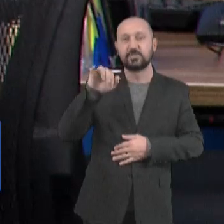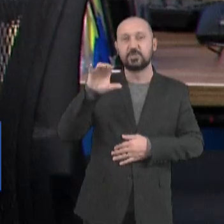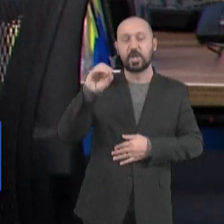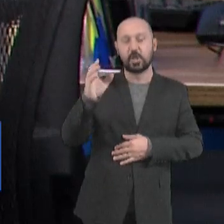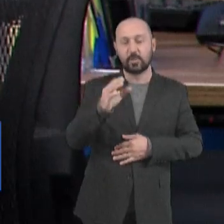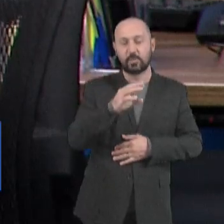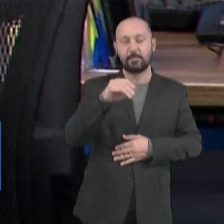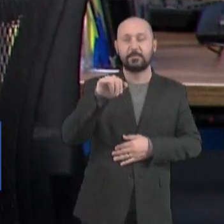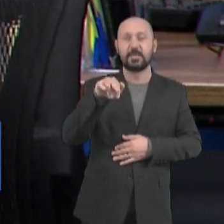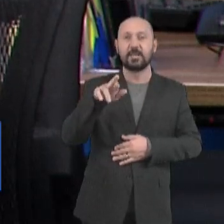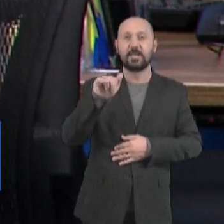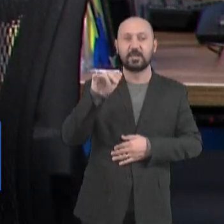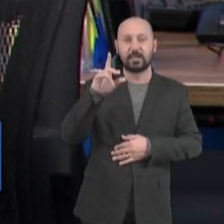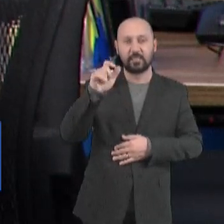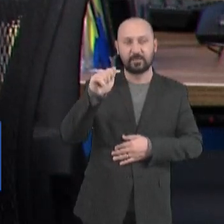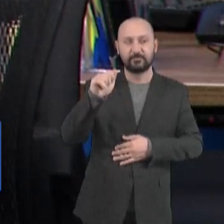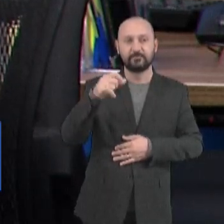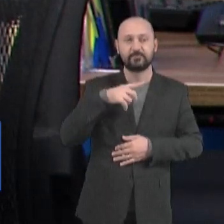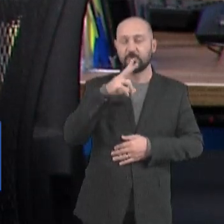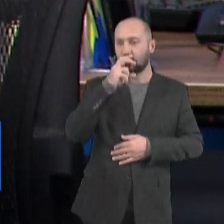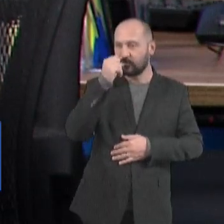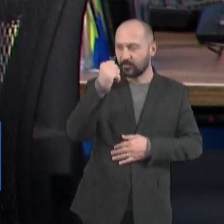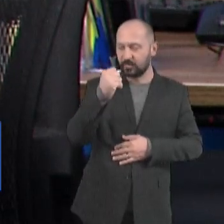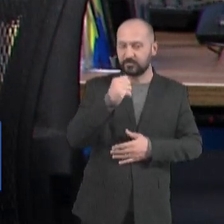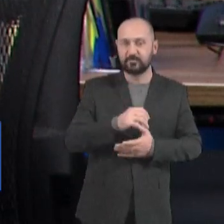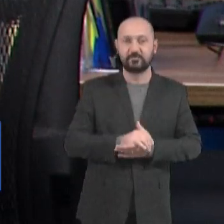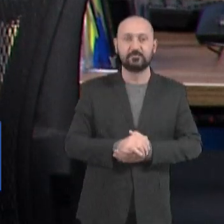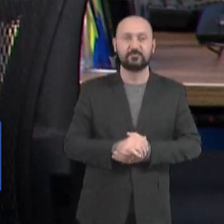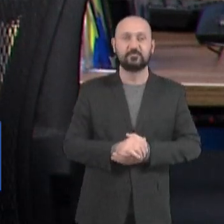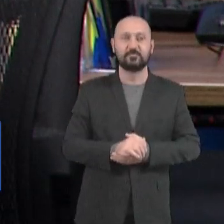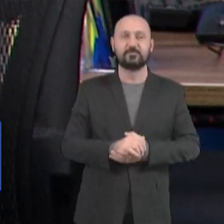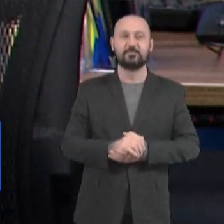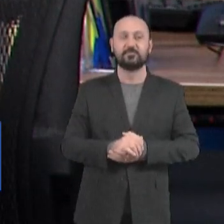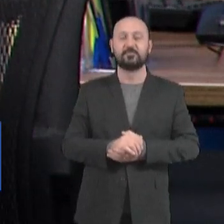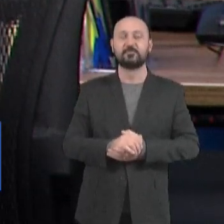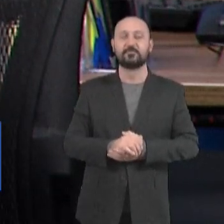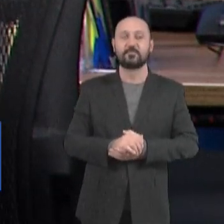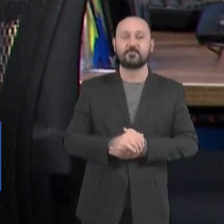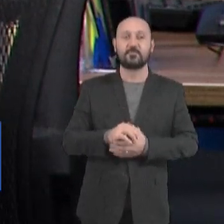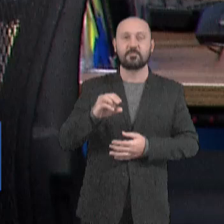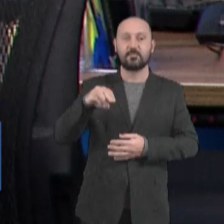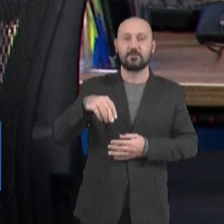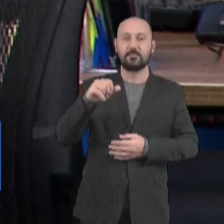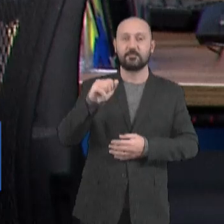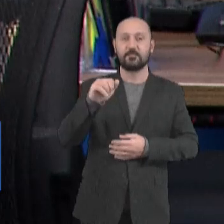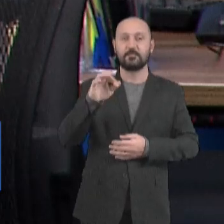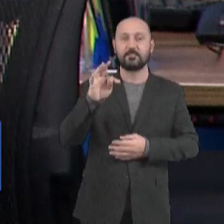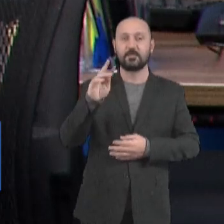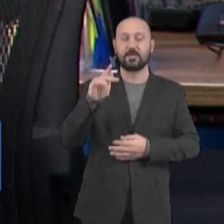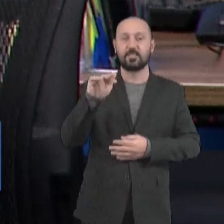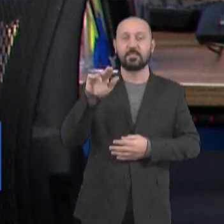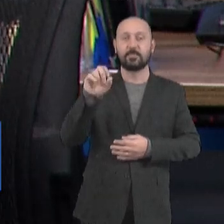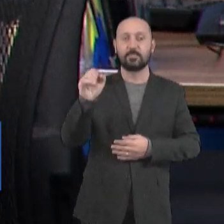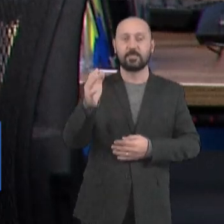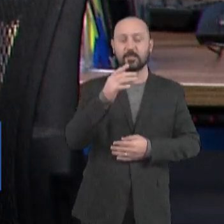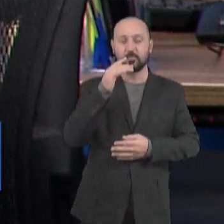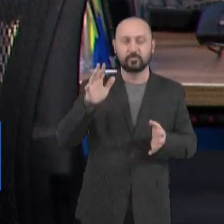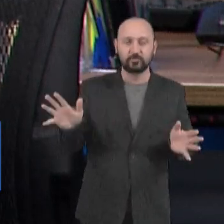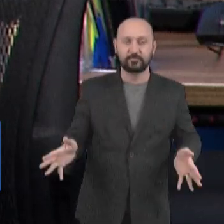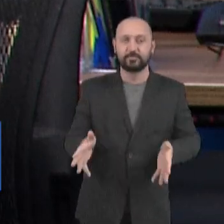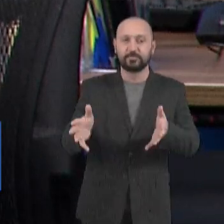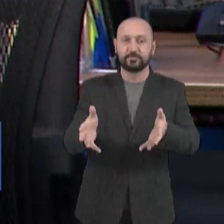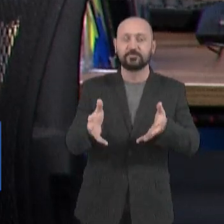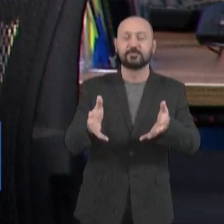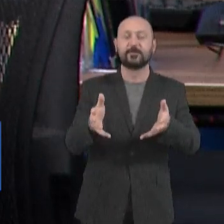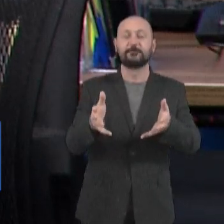que deu uma força muito grande, e o Matheus Dalzacker, que é um grande incentivador